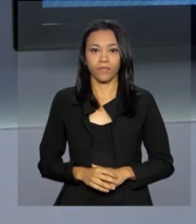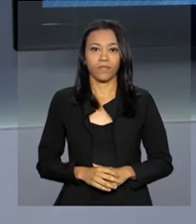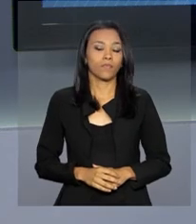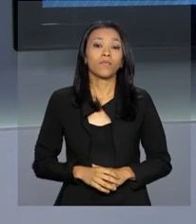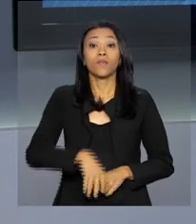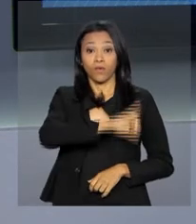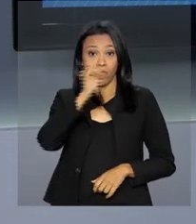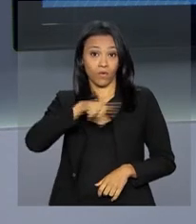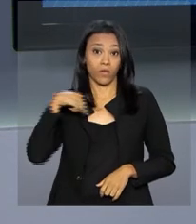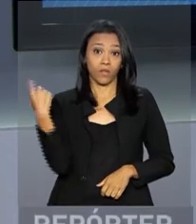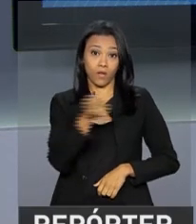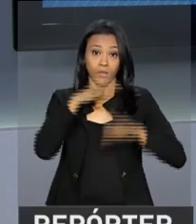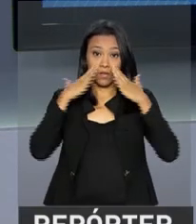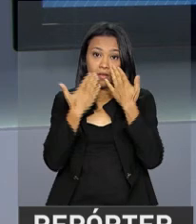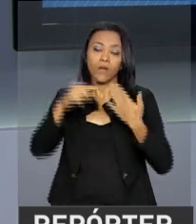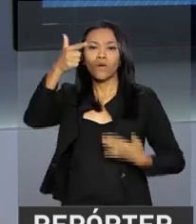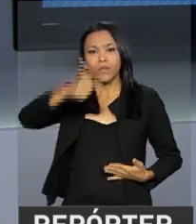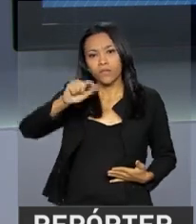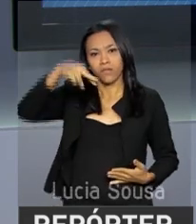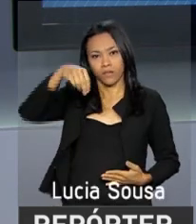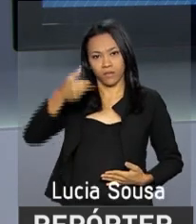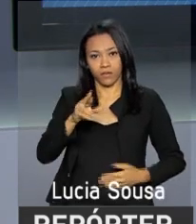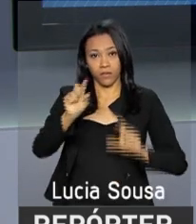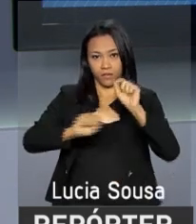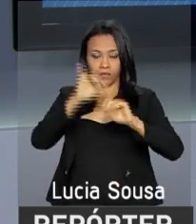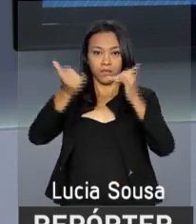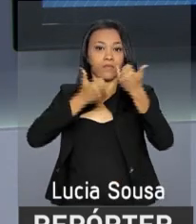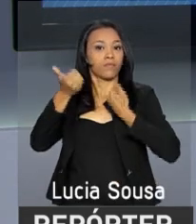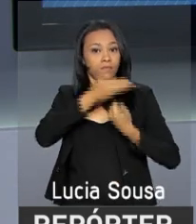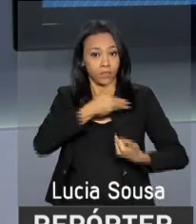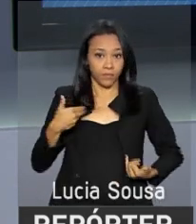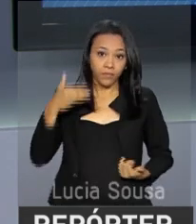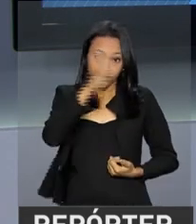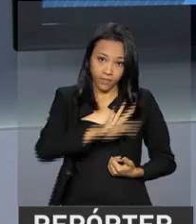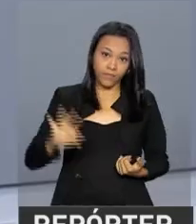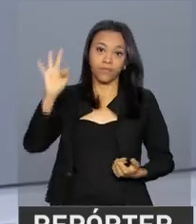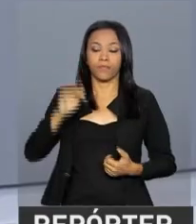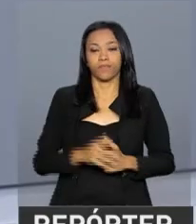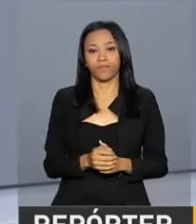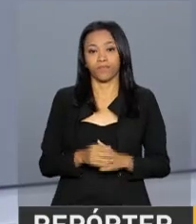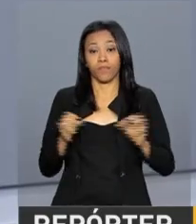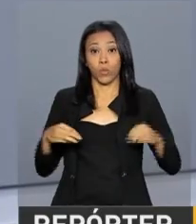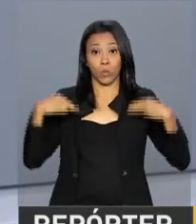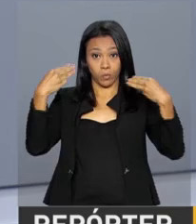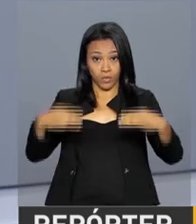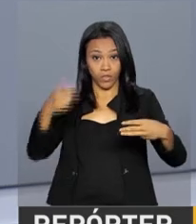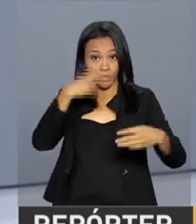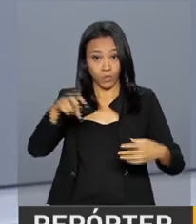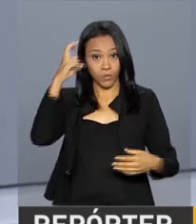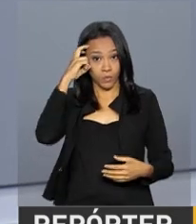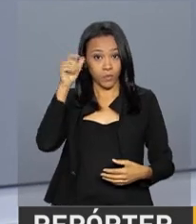o la no ar mais uma edição do repórter nbr com as notícias do governo federal o ministro da cultura